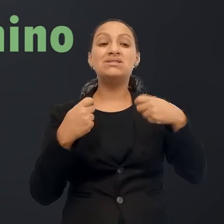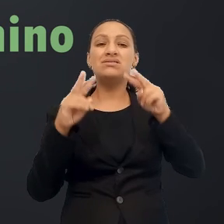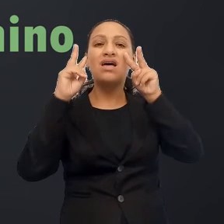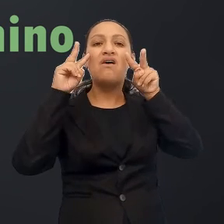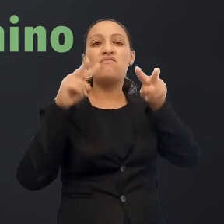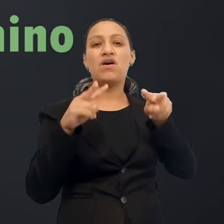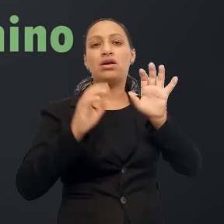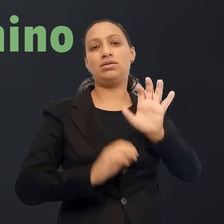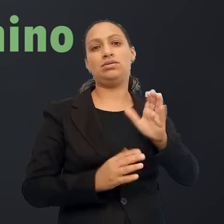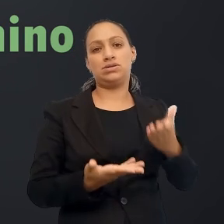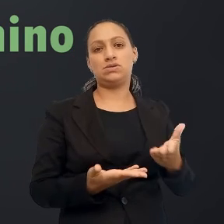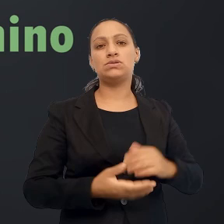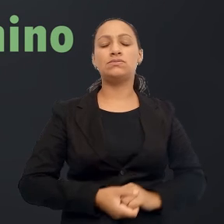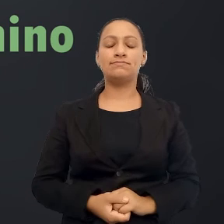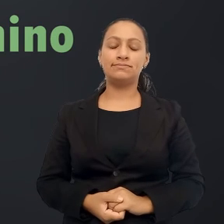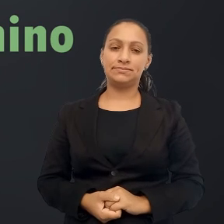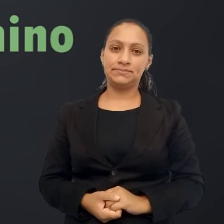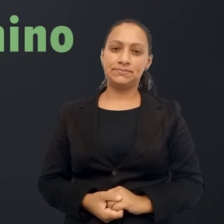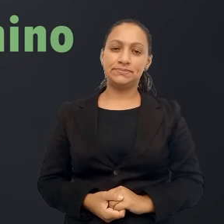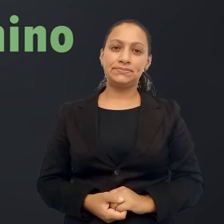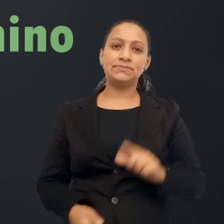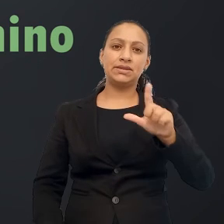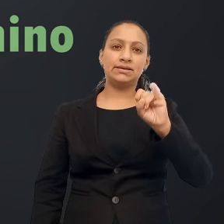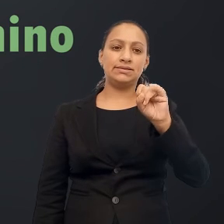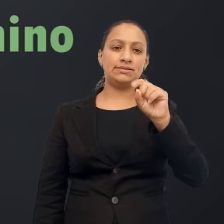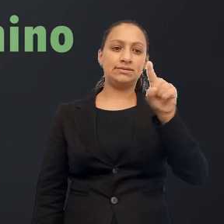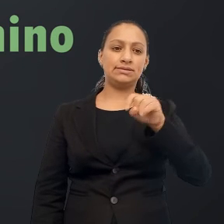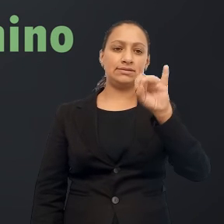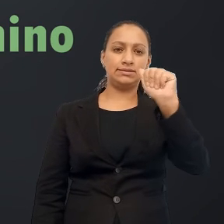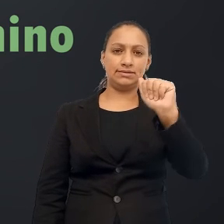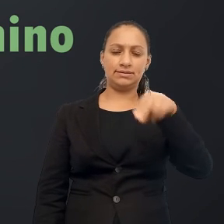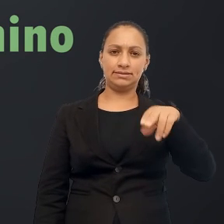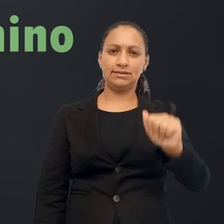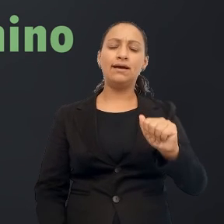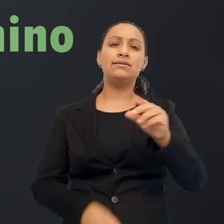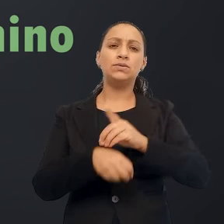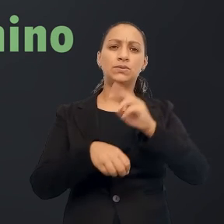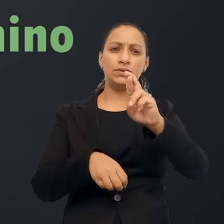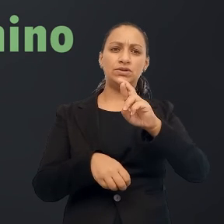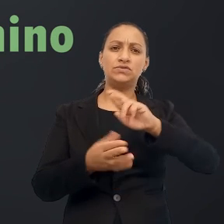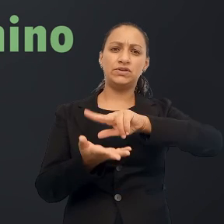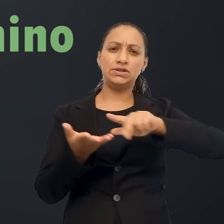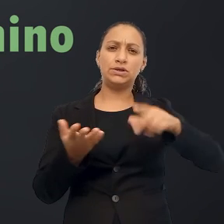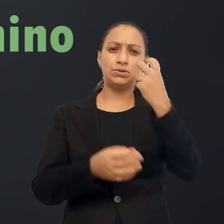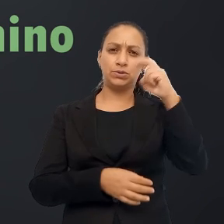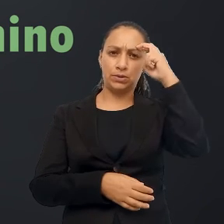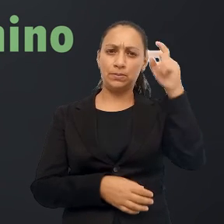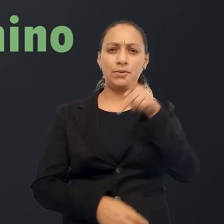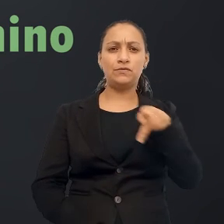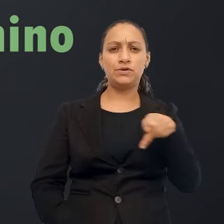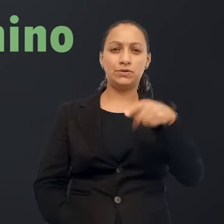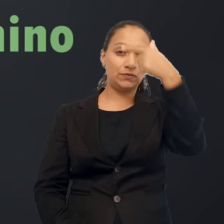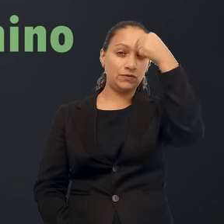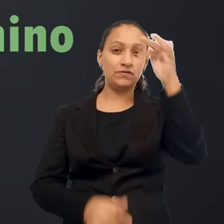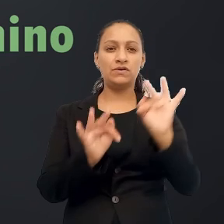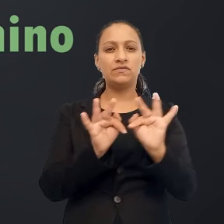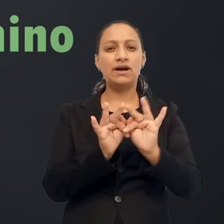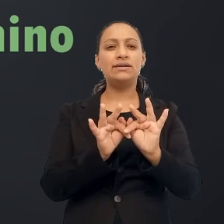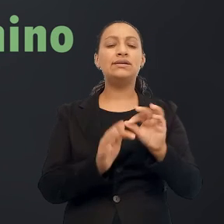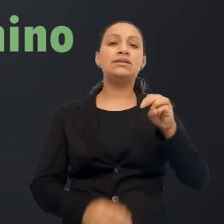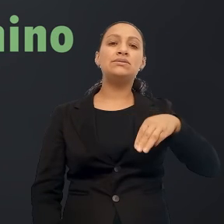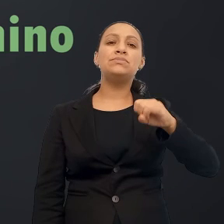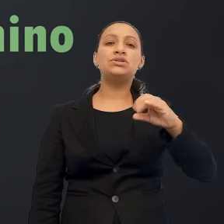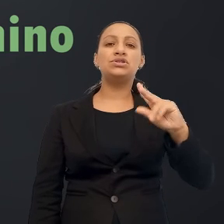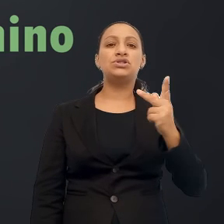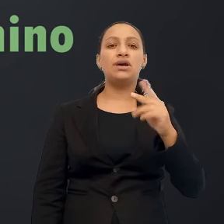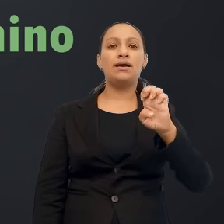isso. Lisiana Carraro, doutora em Diversidade Cultural e professora da Universidade Fevale, e Michele